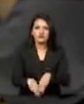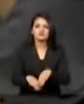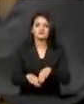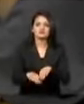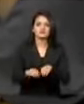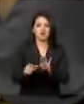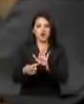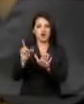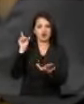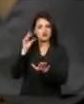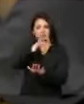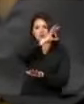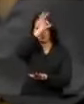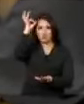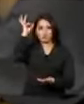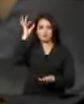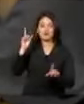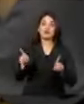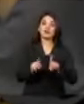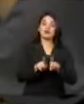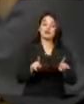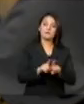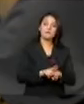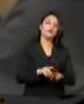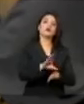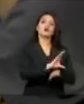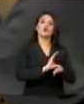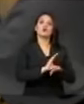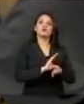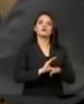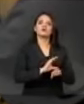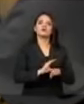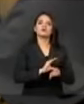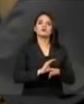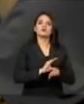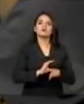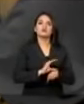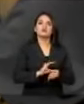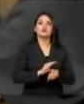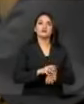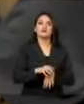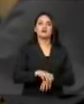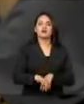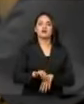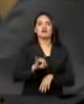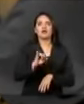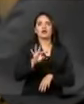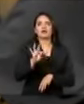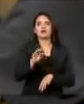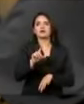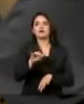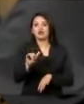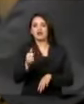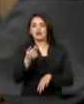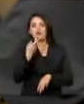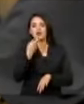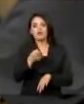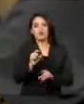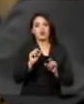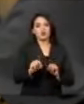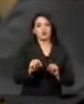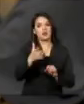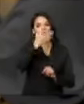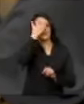praticamente idêntico, a Constituição italiana, no seu artigo 27, diz: o imputado não é considerado